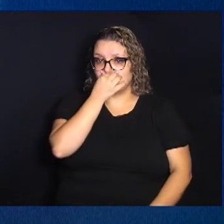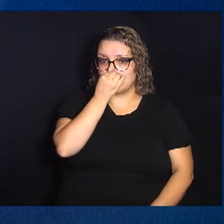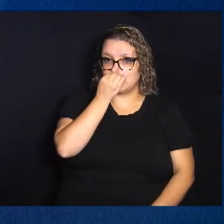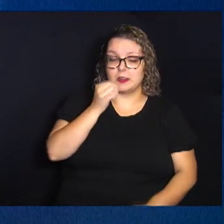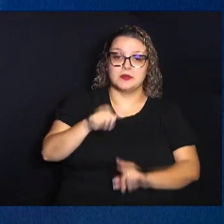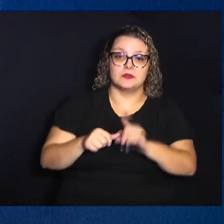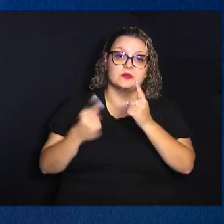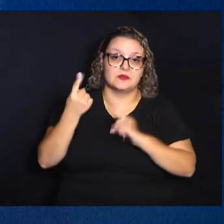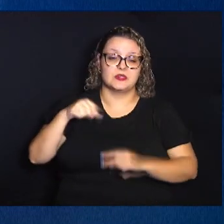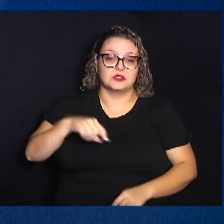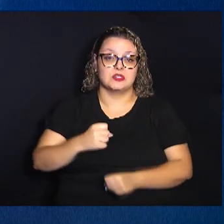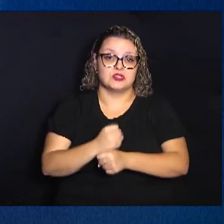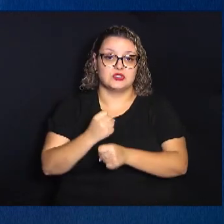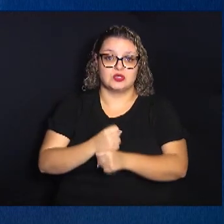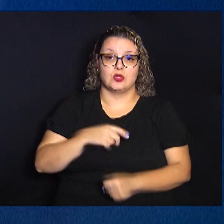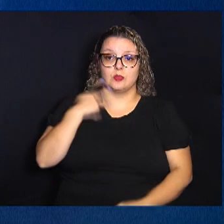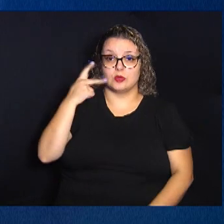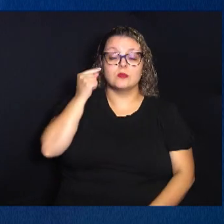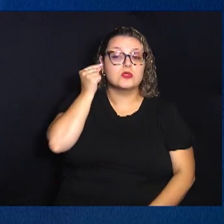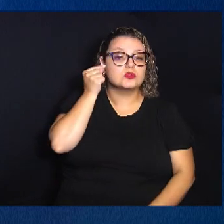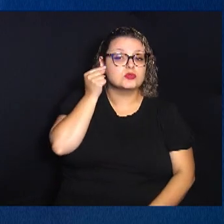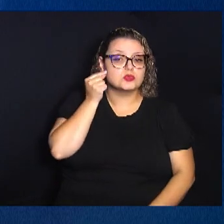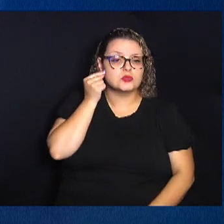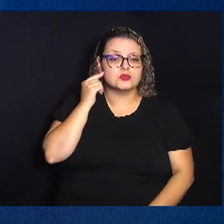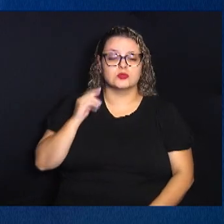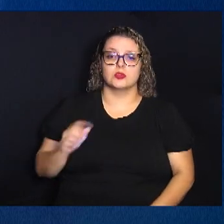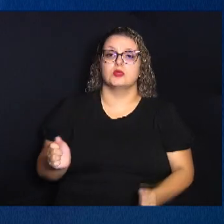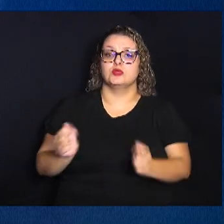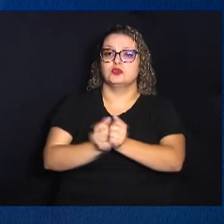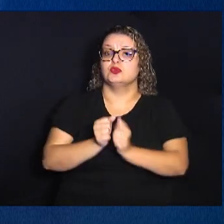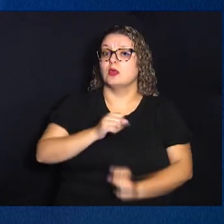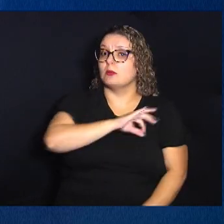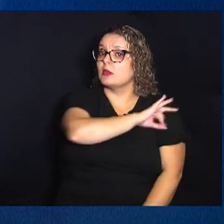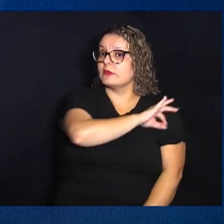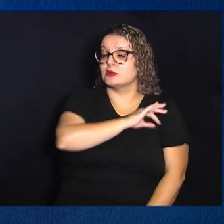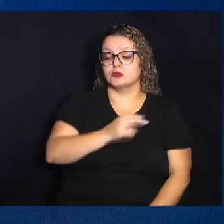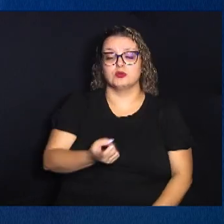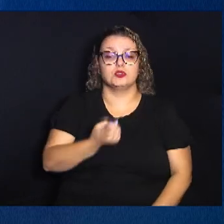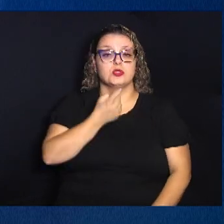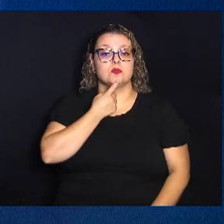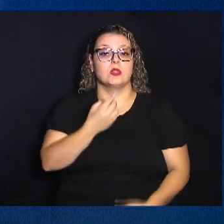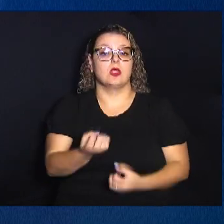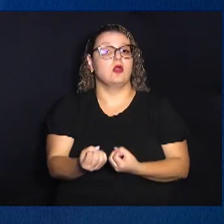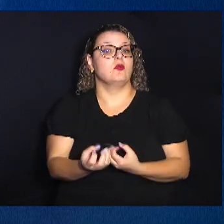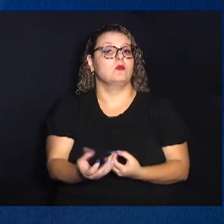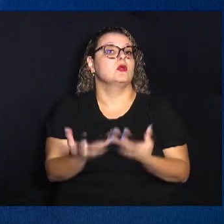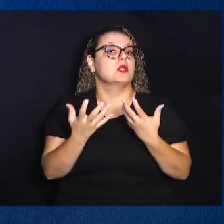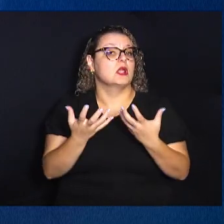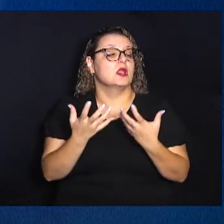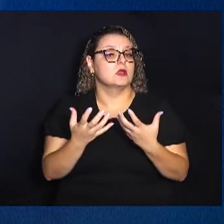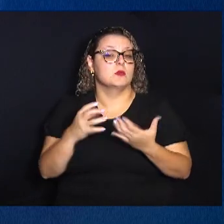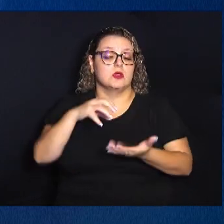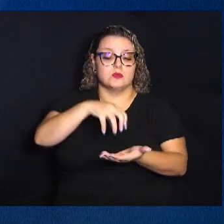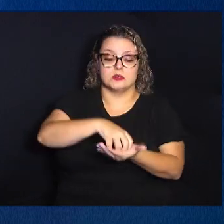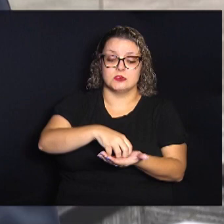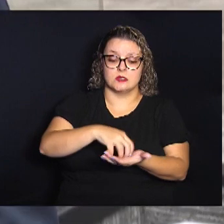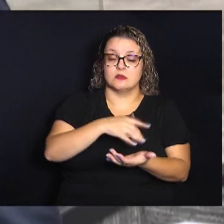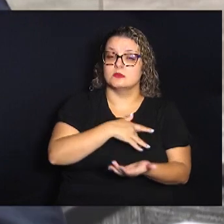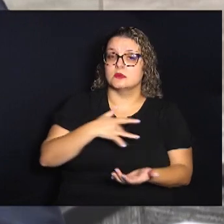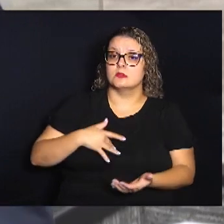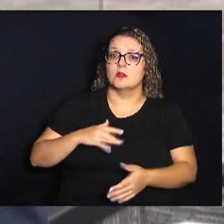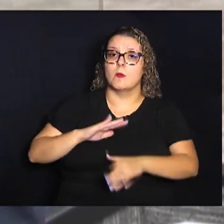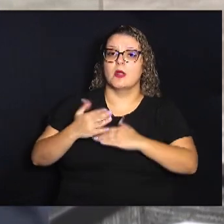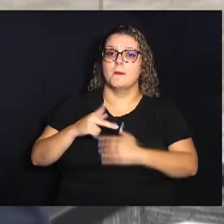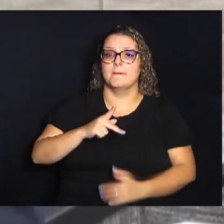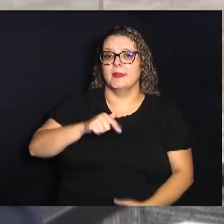deste ano pelo vereador Marcelo Silva junto à Prefeitura de Campinas, requer informações sobre o Centro de Saúde do Parque Osiel.